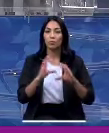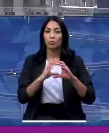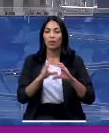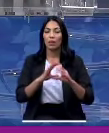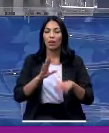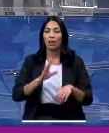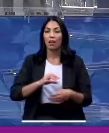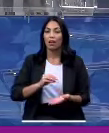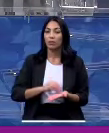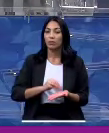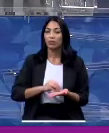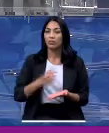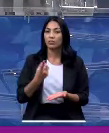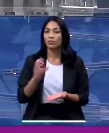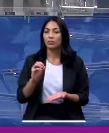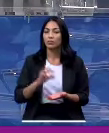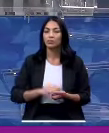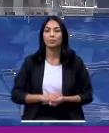Faltam 10.